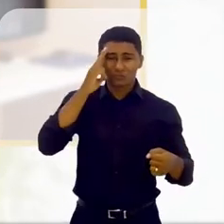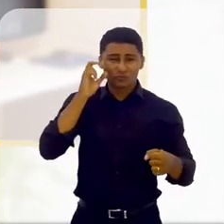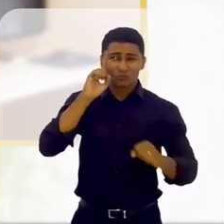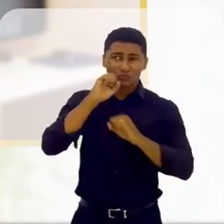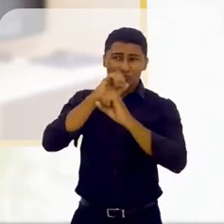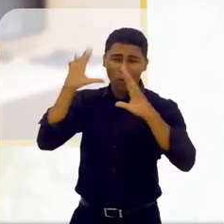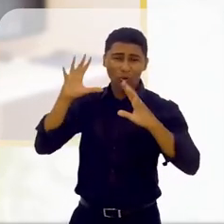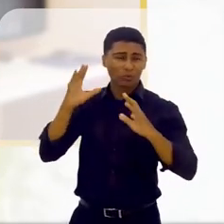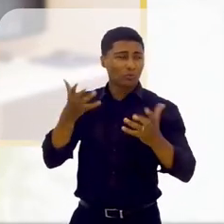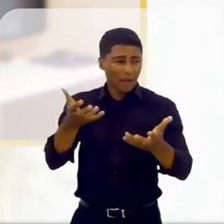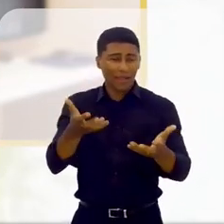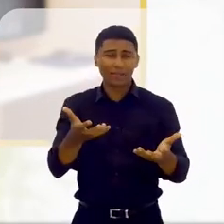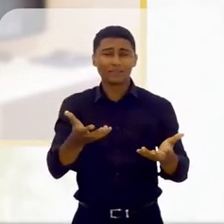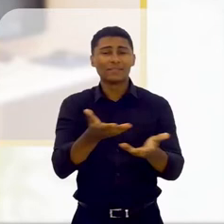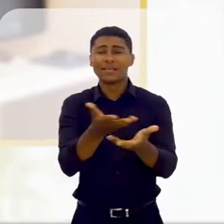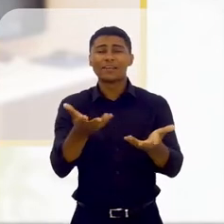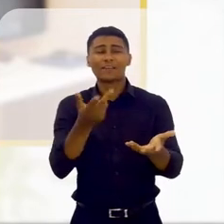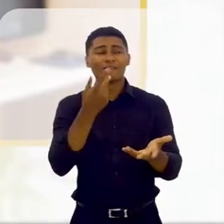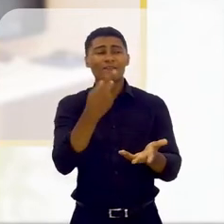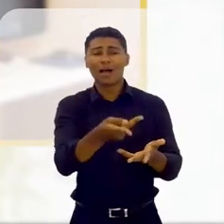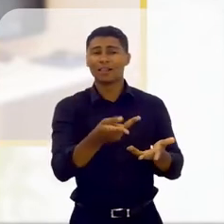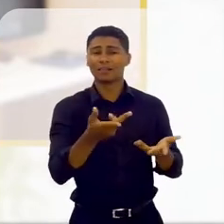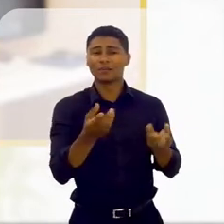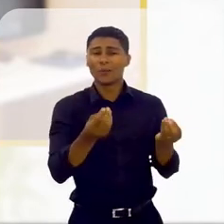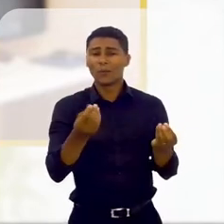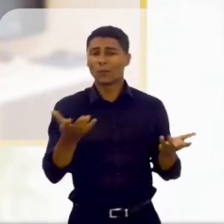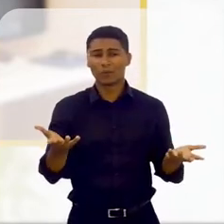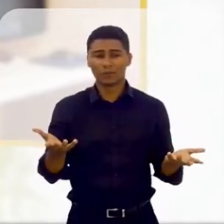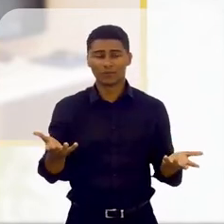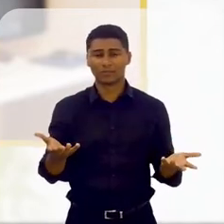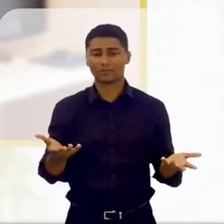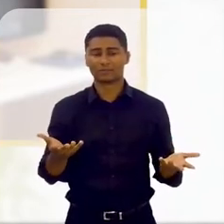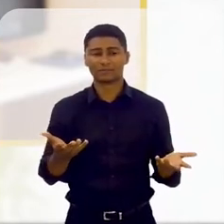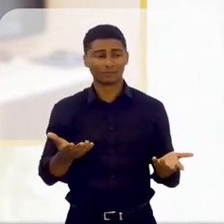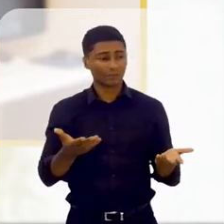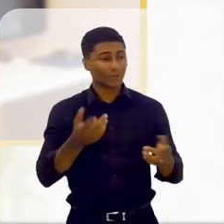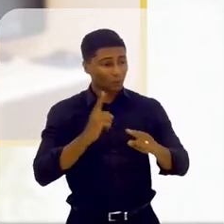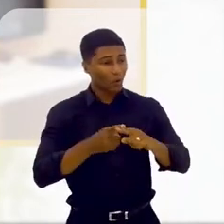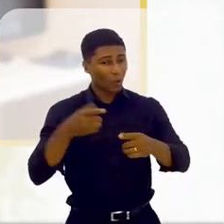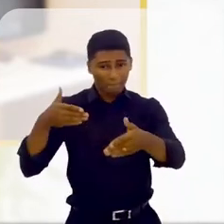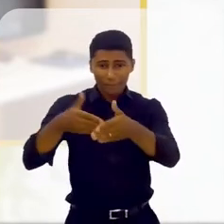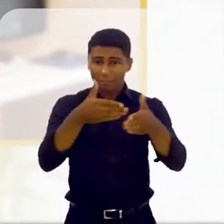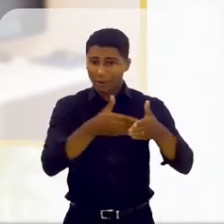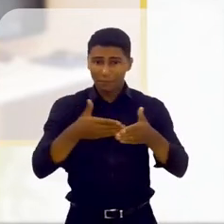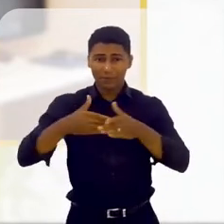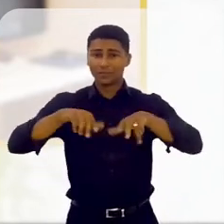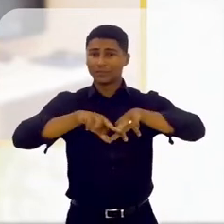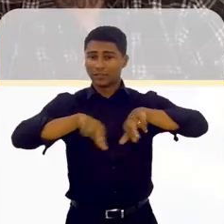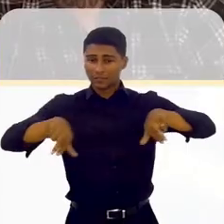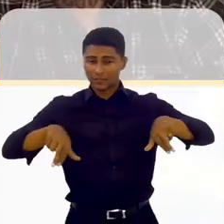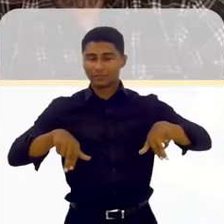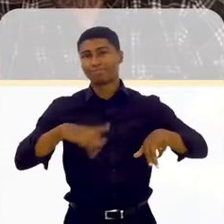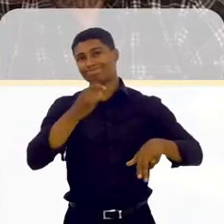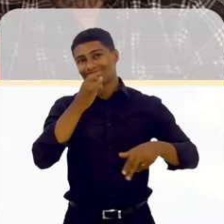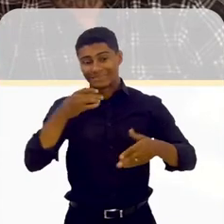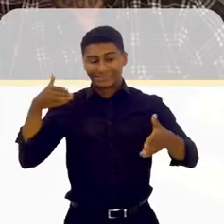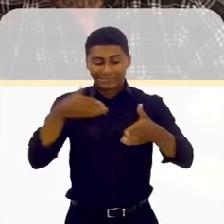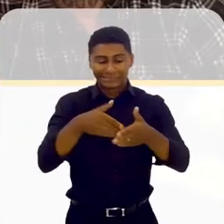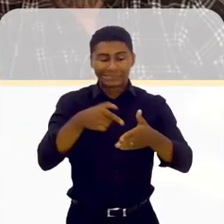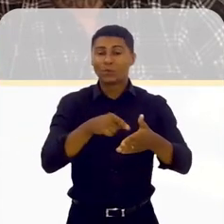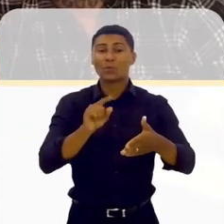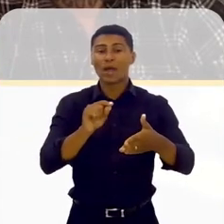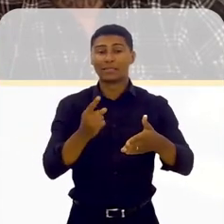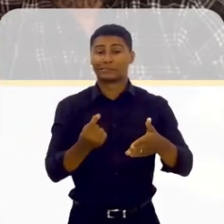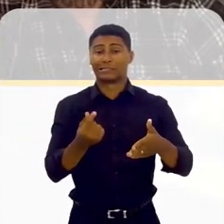bacana, a chegar lá diante de tantos obstáculos, um deles grana para